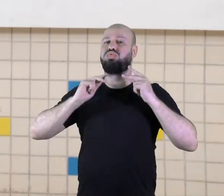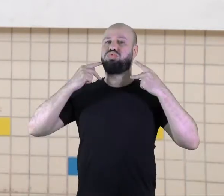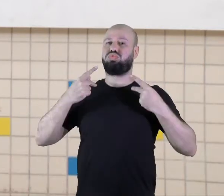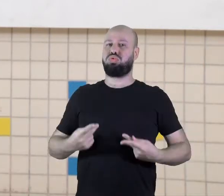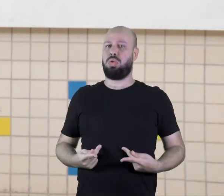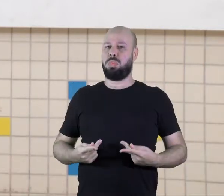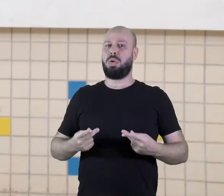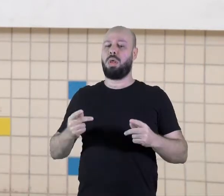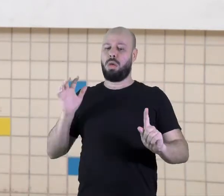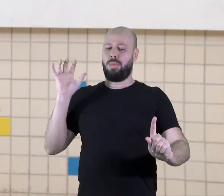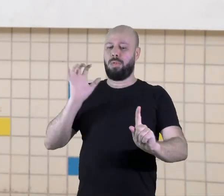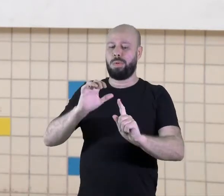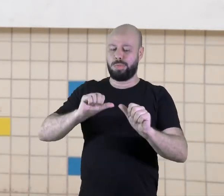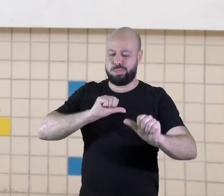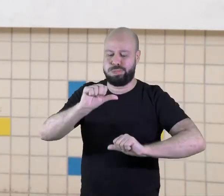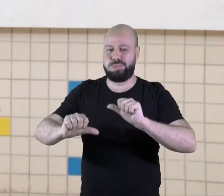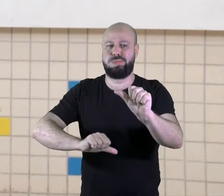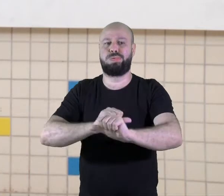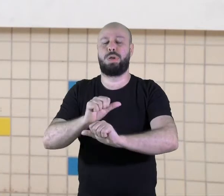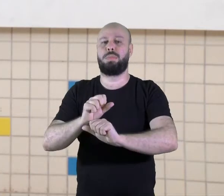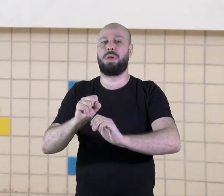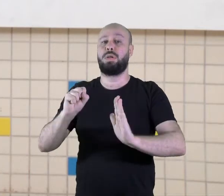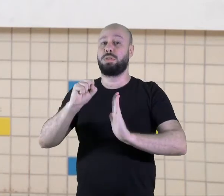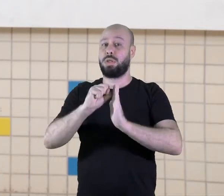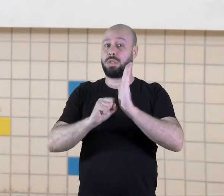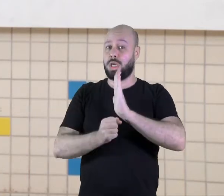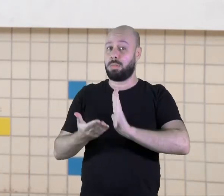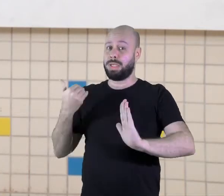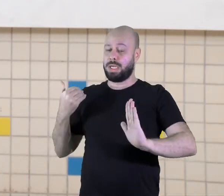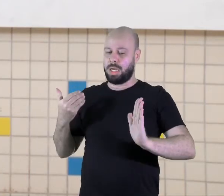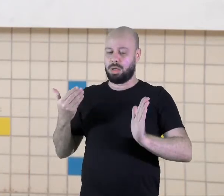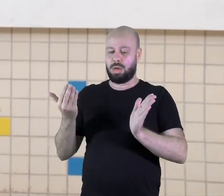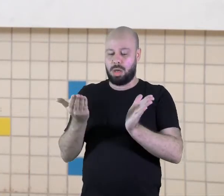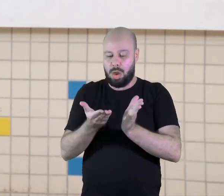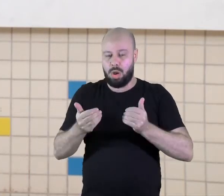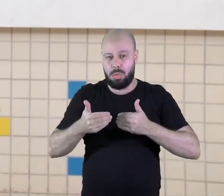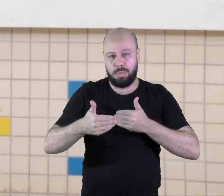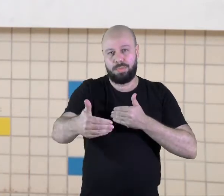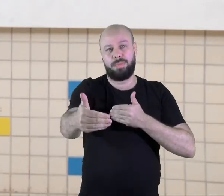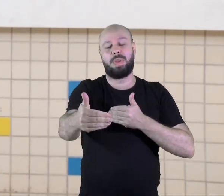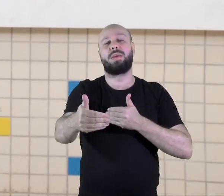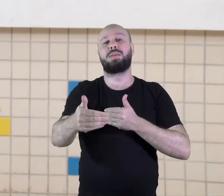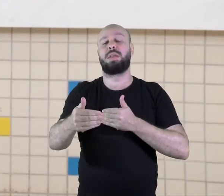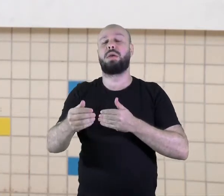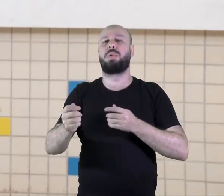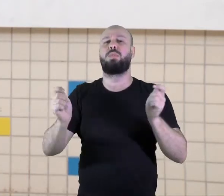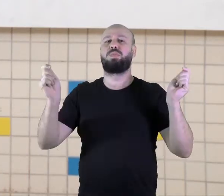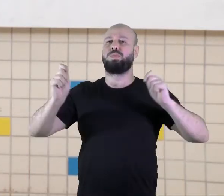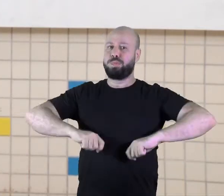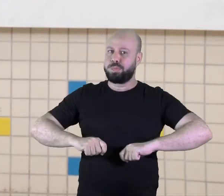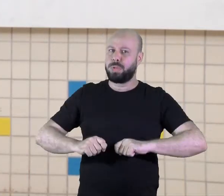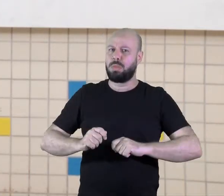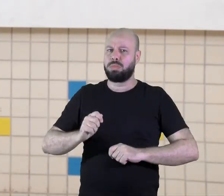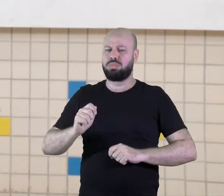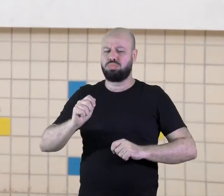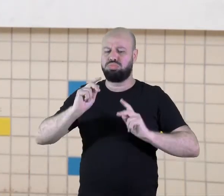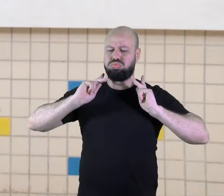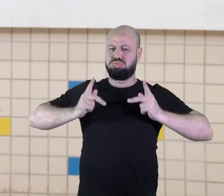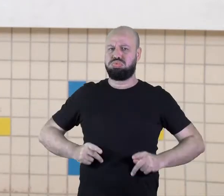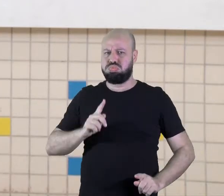principalmente agora, no século passado e nesse, em função da capacidade do ser humano de